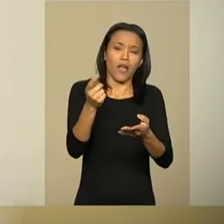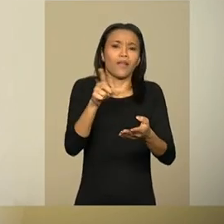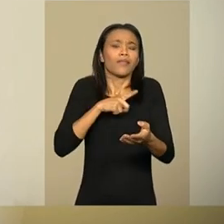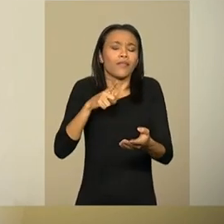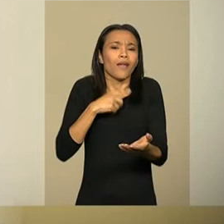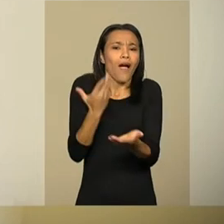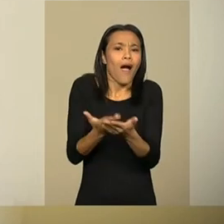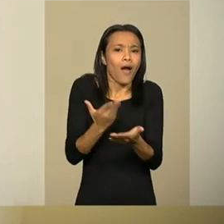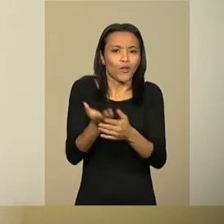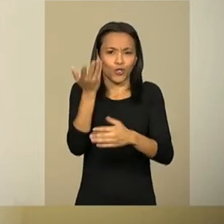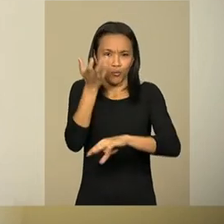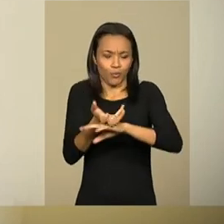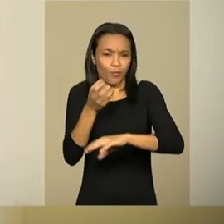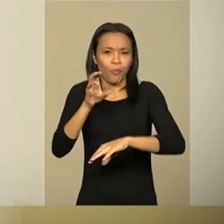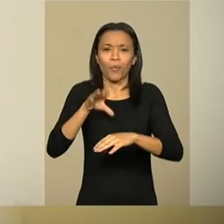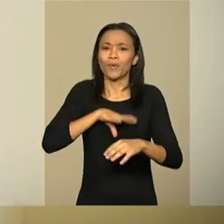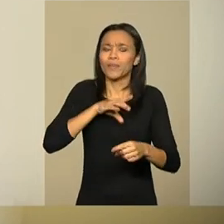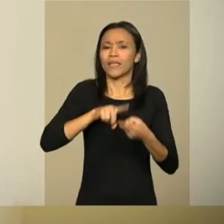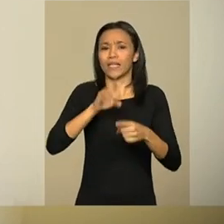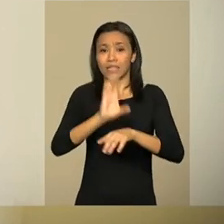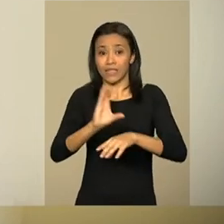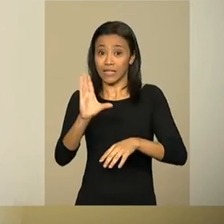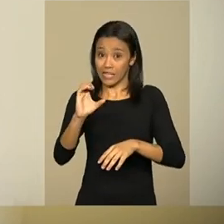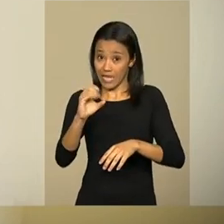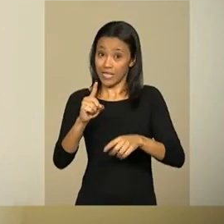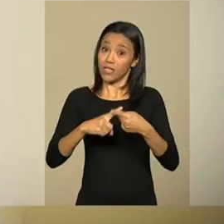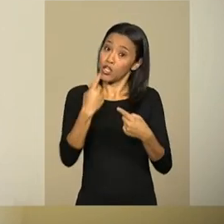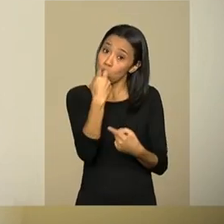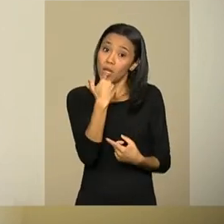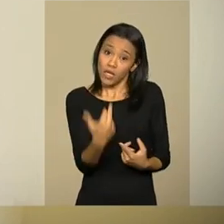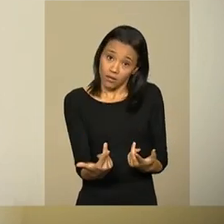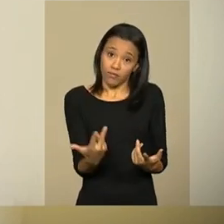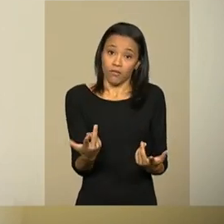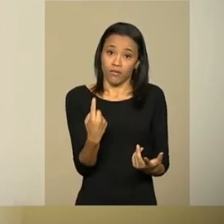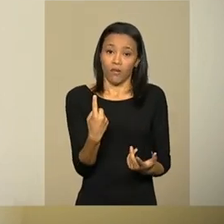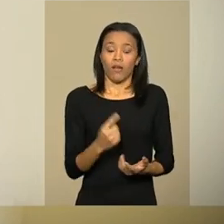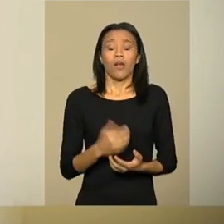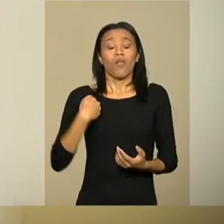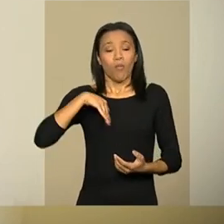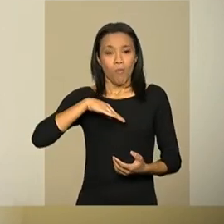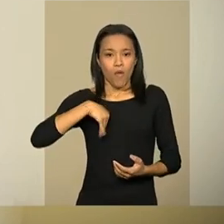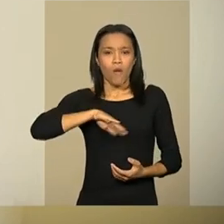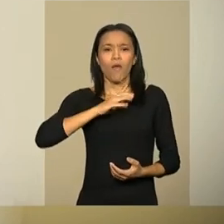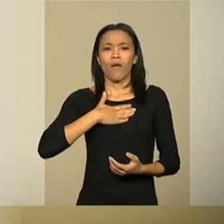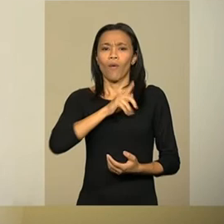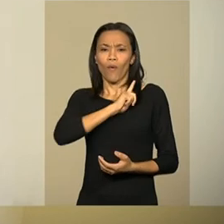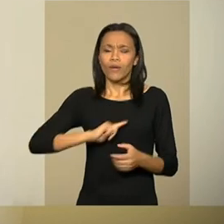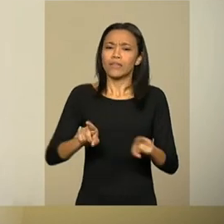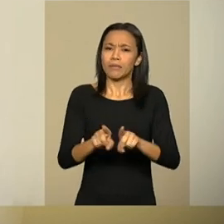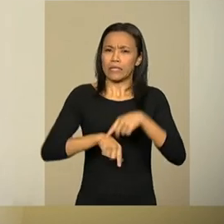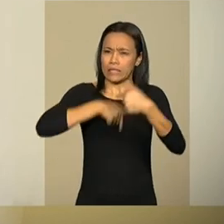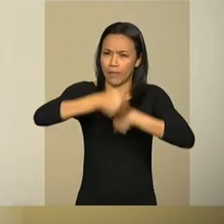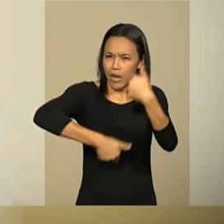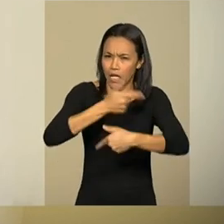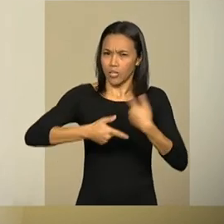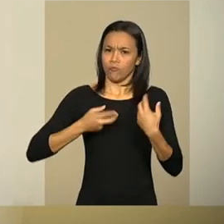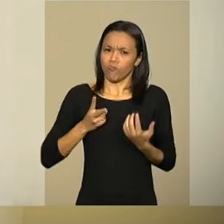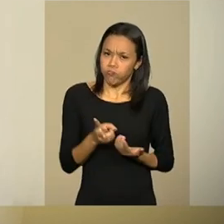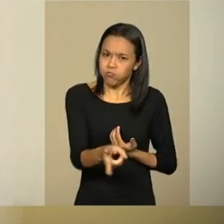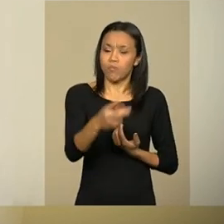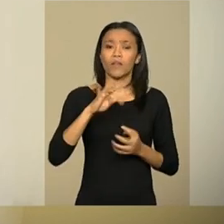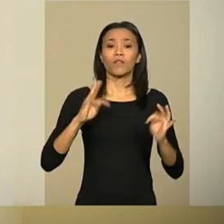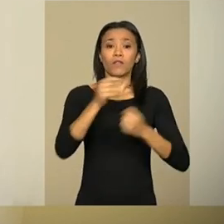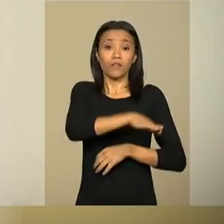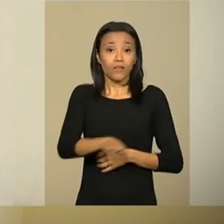mais aulas de português matemática ciências e uma língua estrangeira meu governo também está trabalhando firme para que todas as crianças